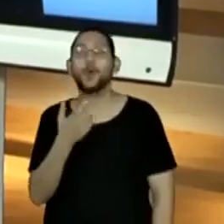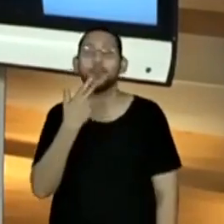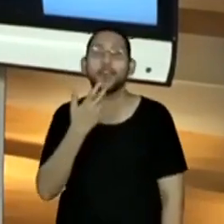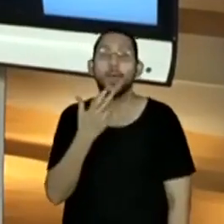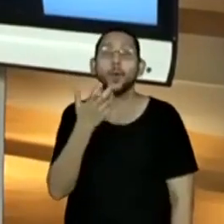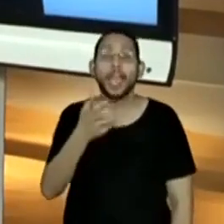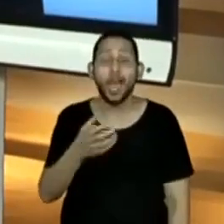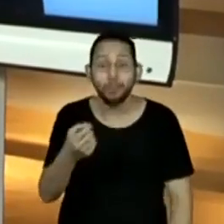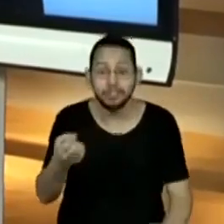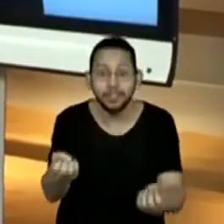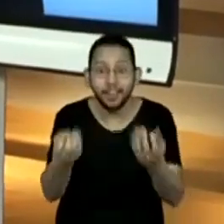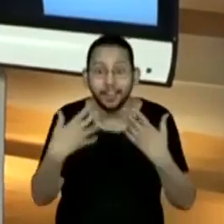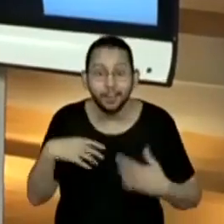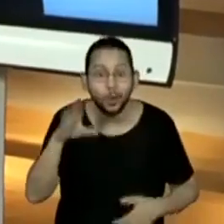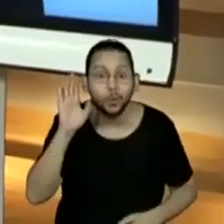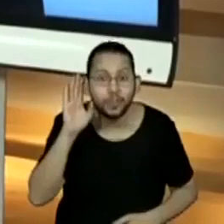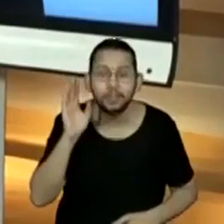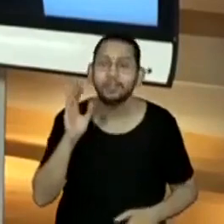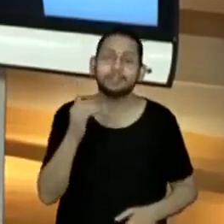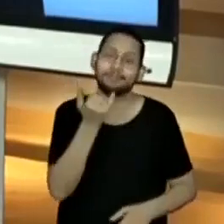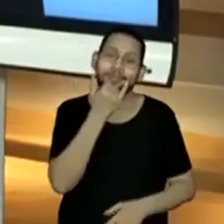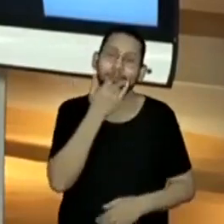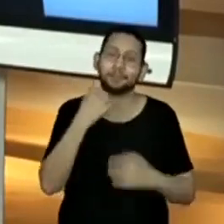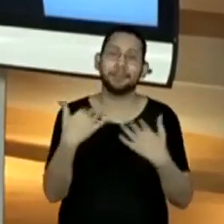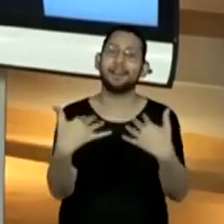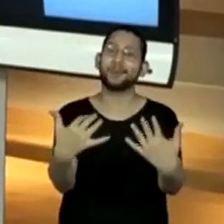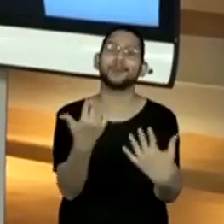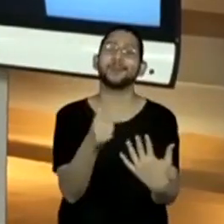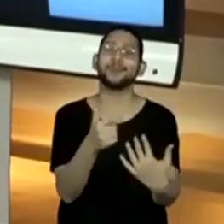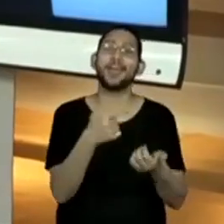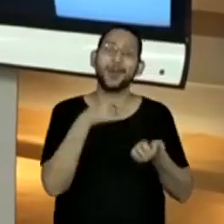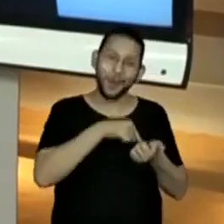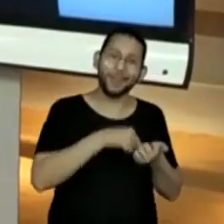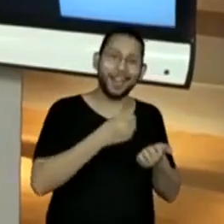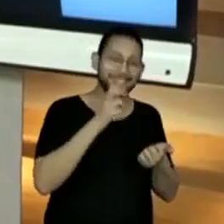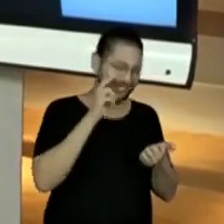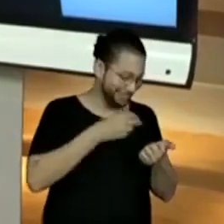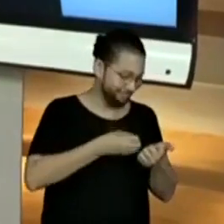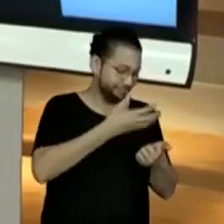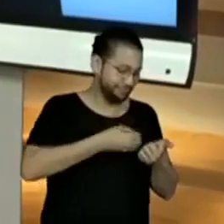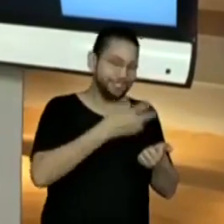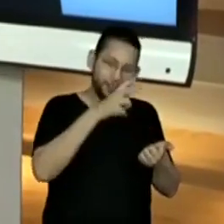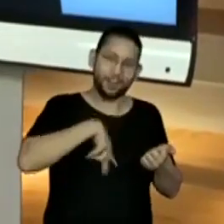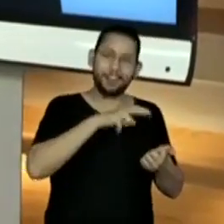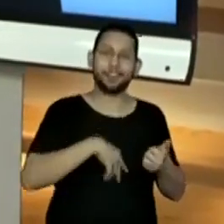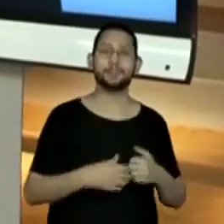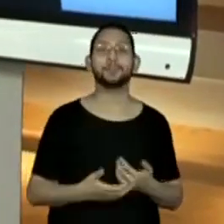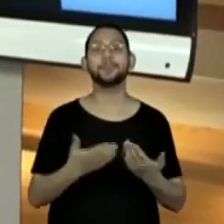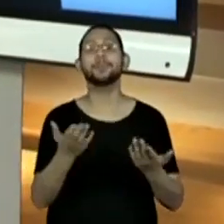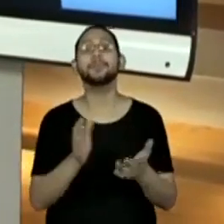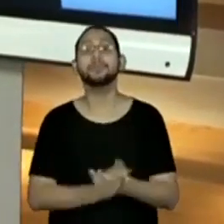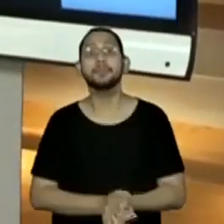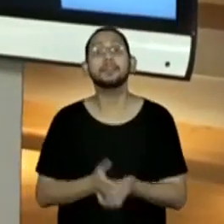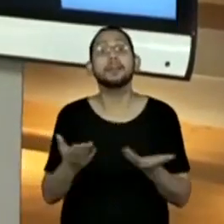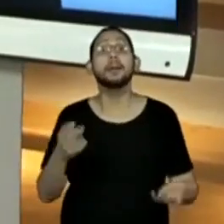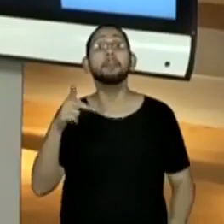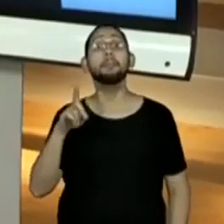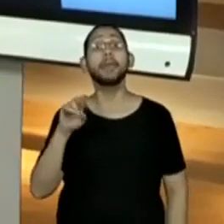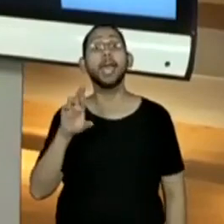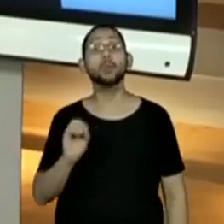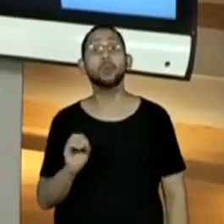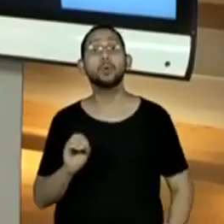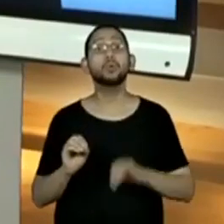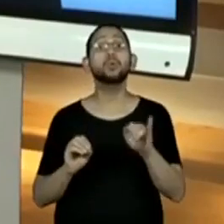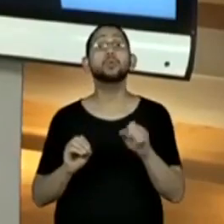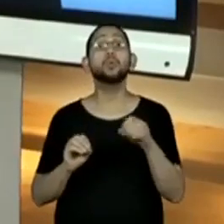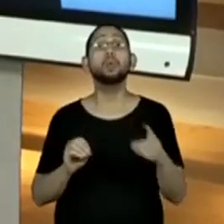molecada vai começar a falar. Eu também tô aprendendo. Eu quero ler. Vamos lá? Maria Júlia, e aí? Brian, Pedro, João,